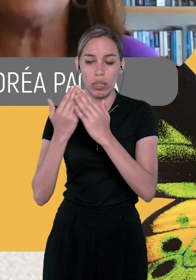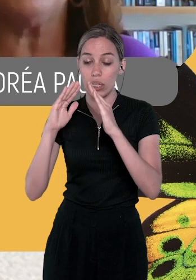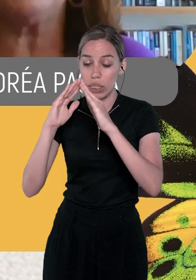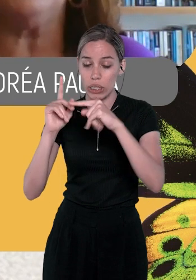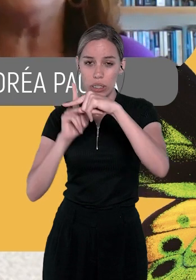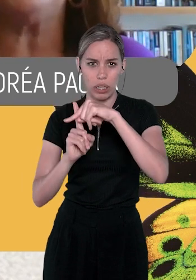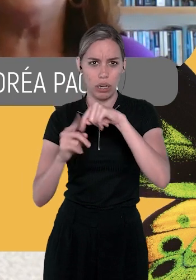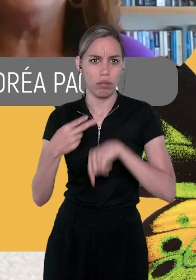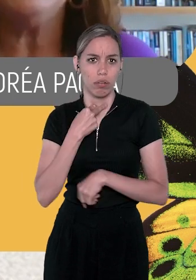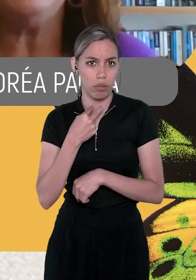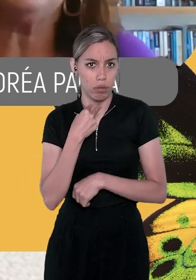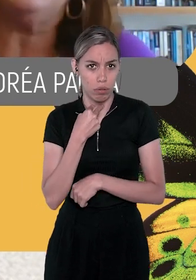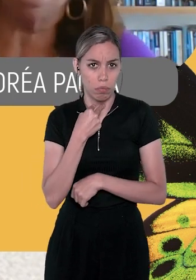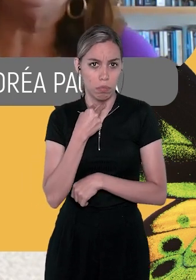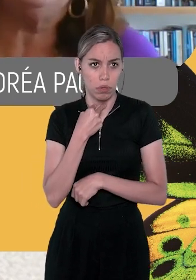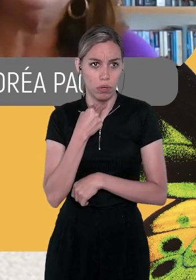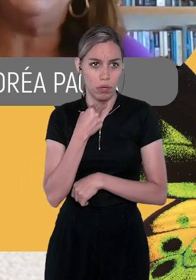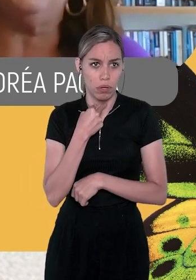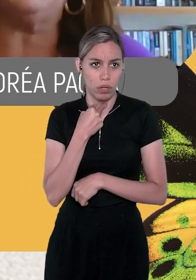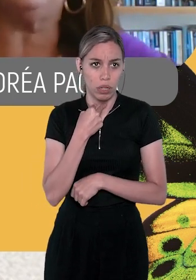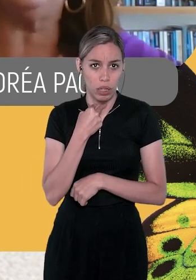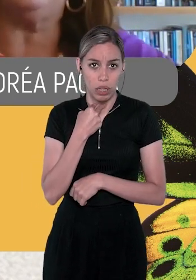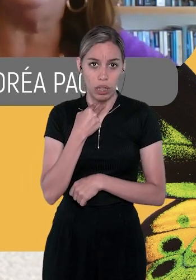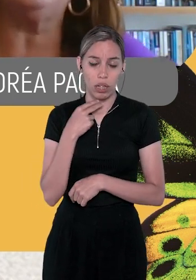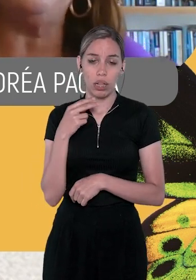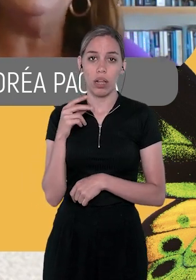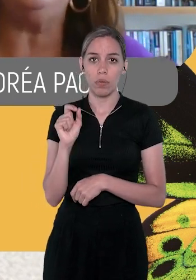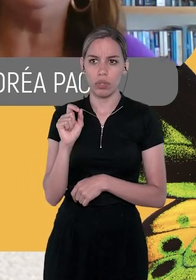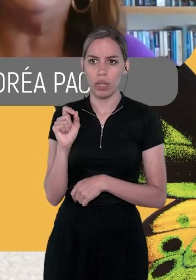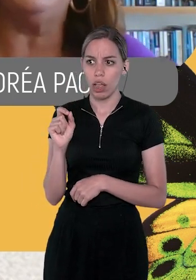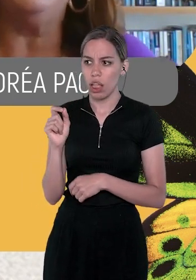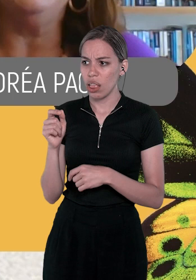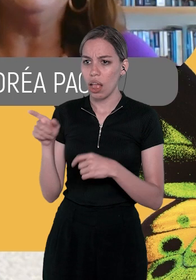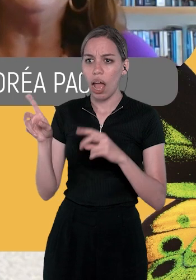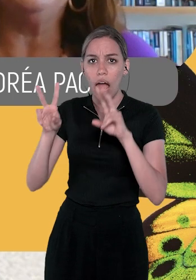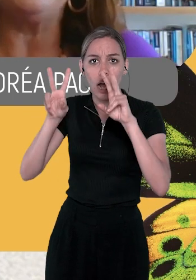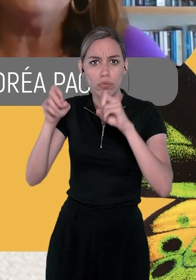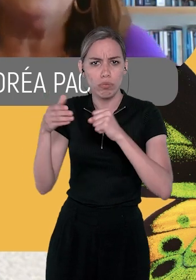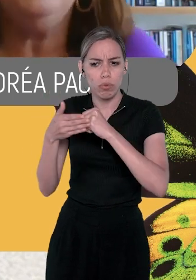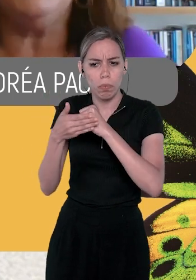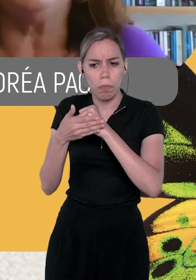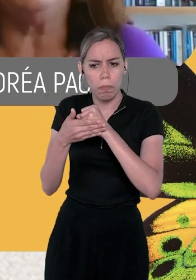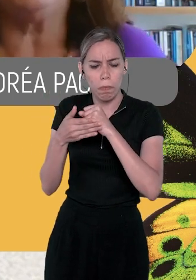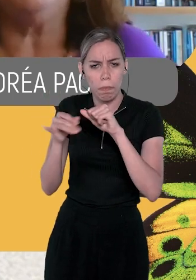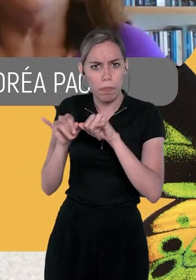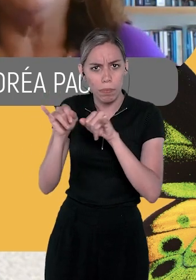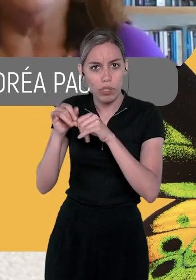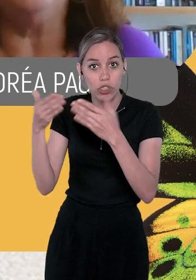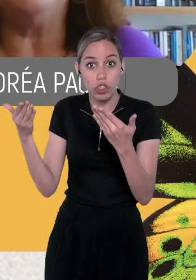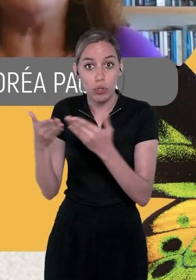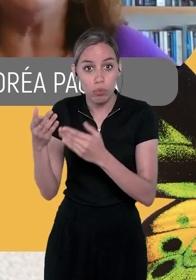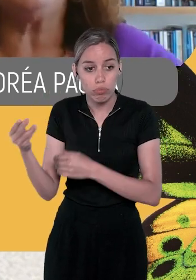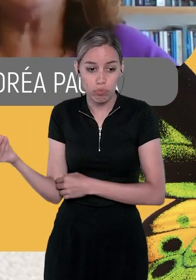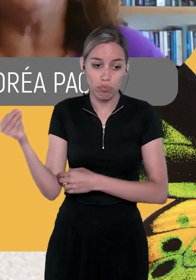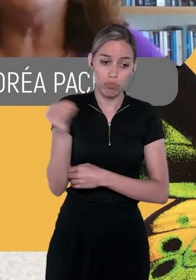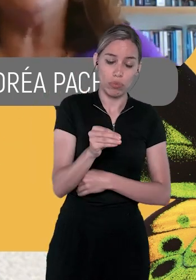Essas questões hoje têm chegado ao judiciário para a gente entender o tamanho da loucura que a gente está vivendo, né?